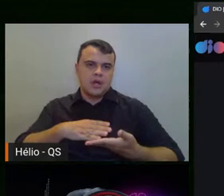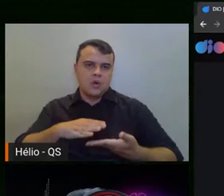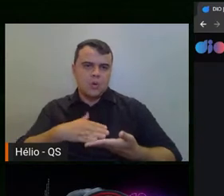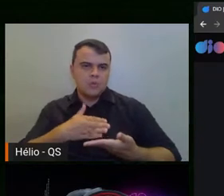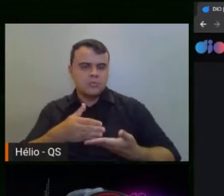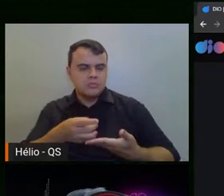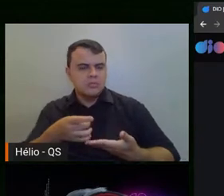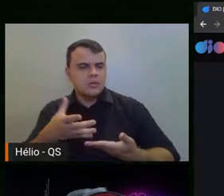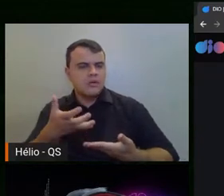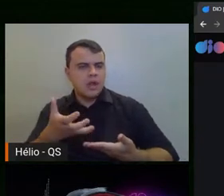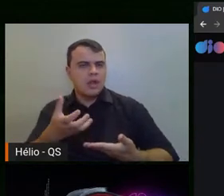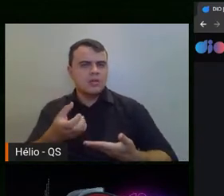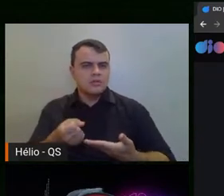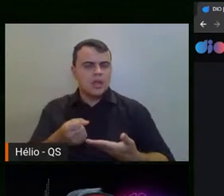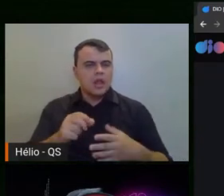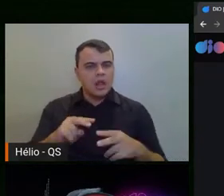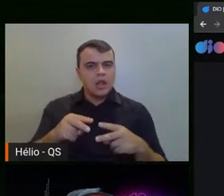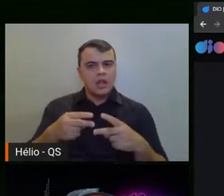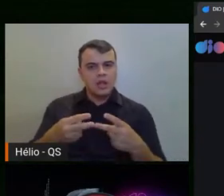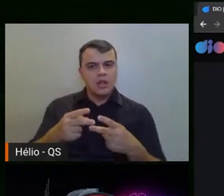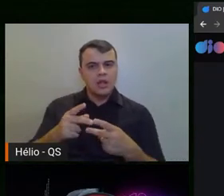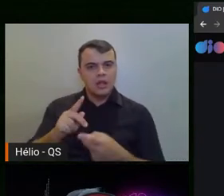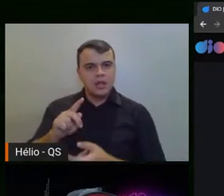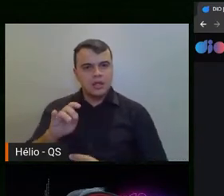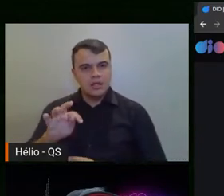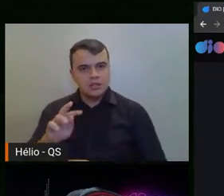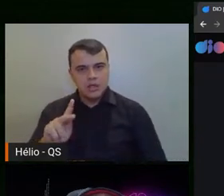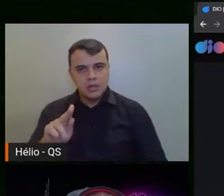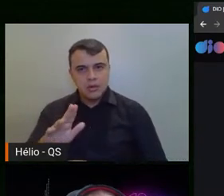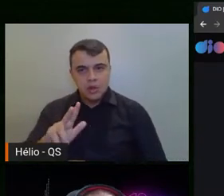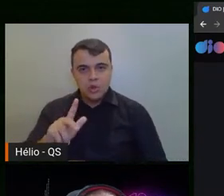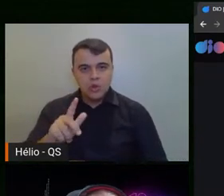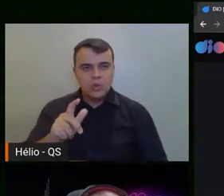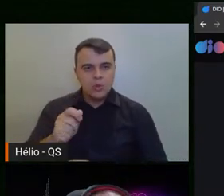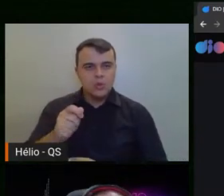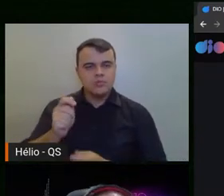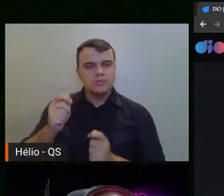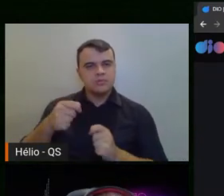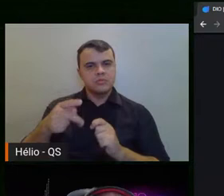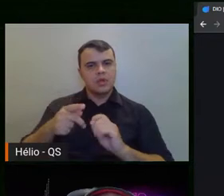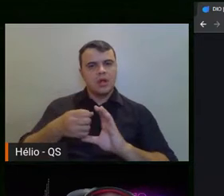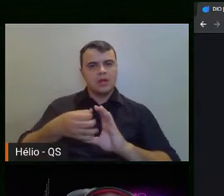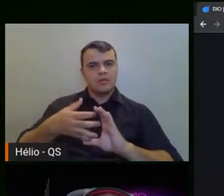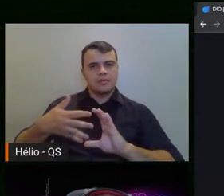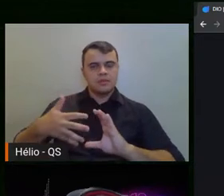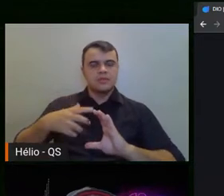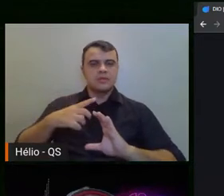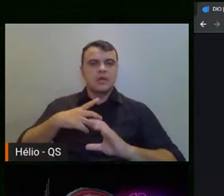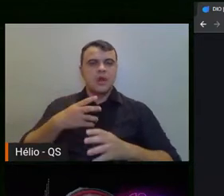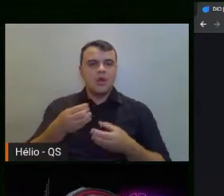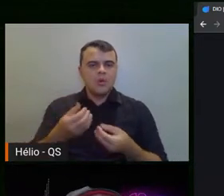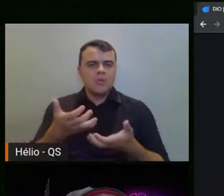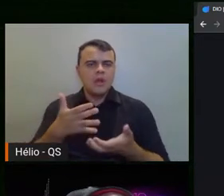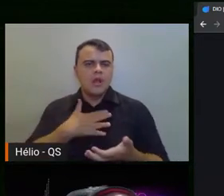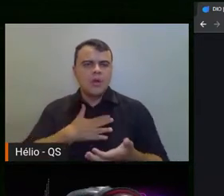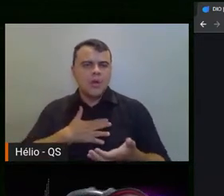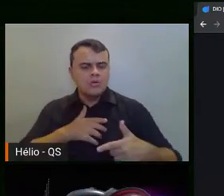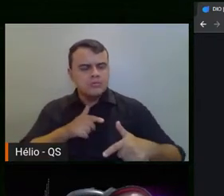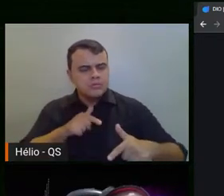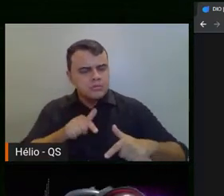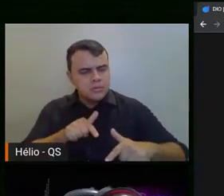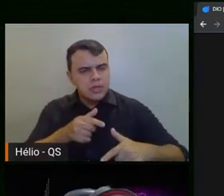disponibilidades de vocês os links do kit Hub LinkedIn de tudo as habilidades de vocês né O que que vocês curtem trabalhar